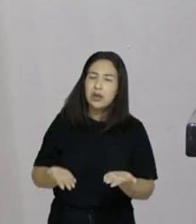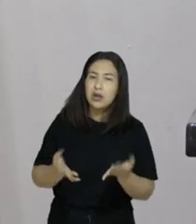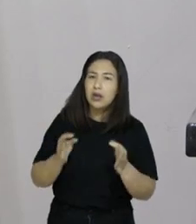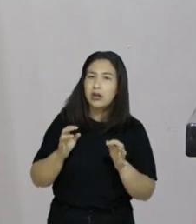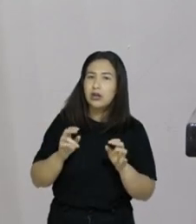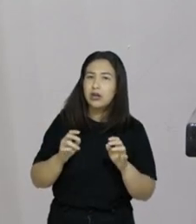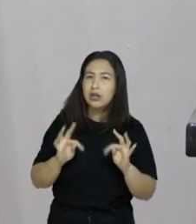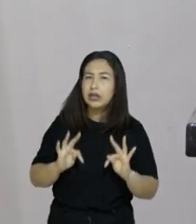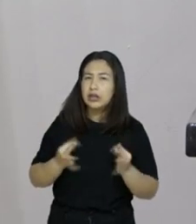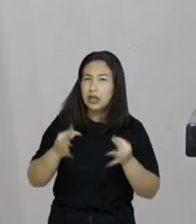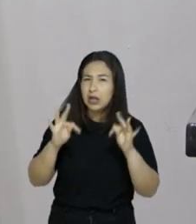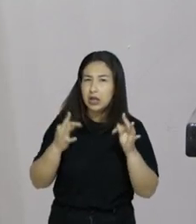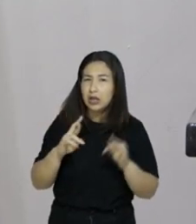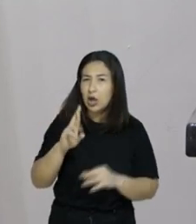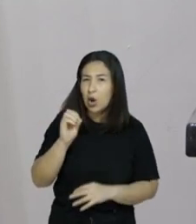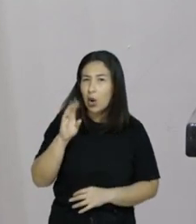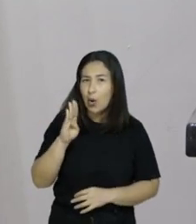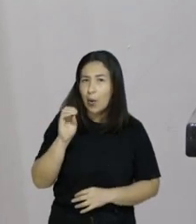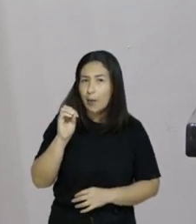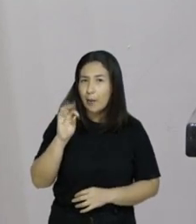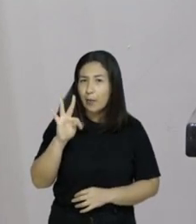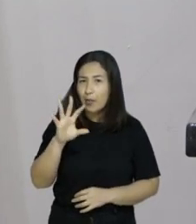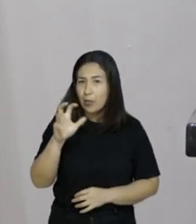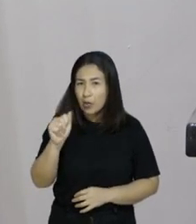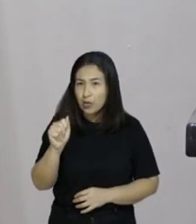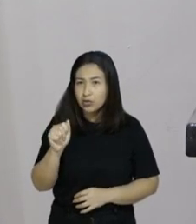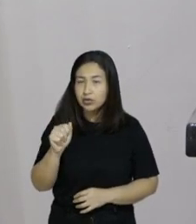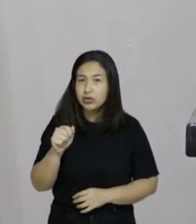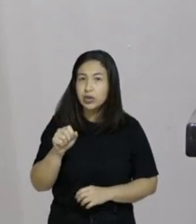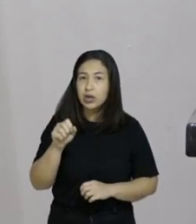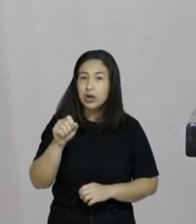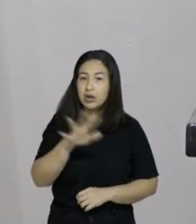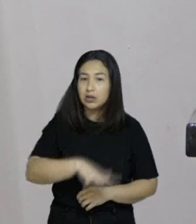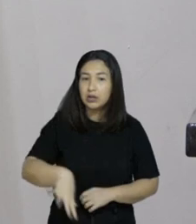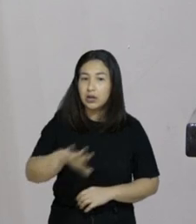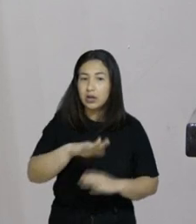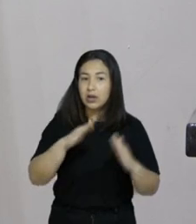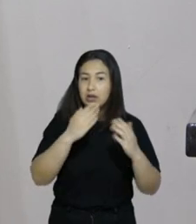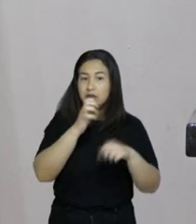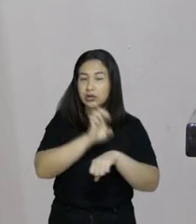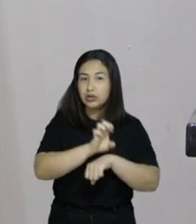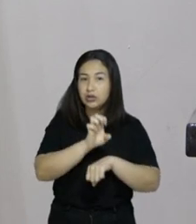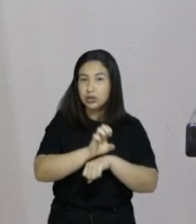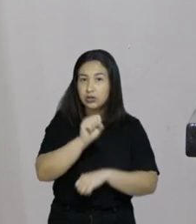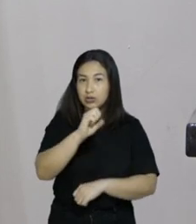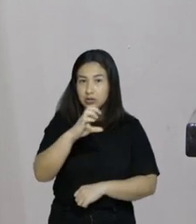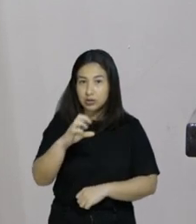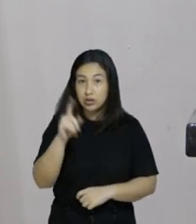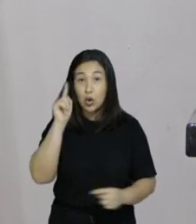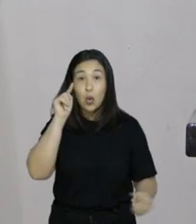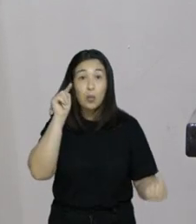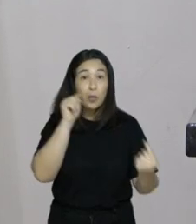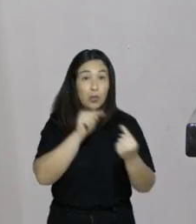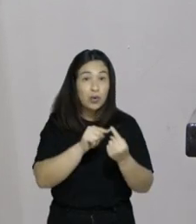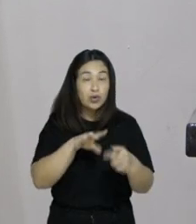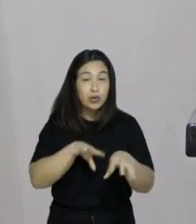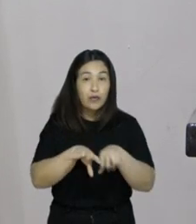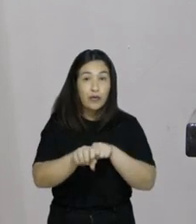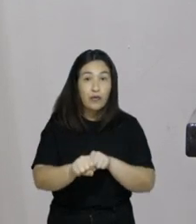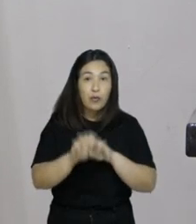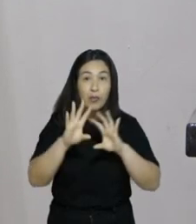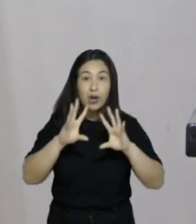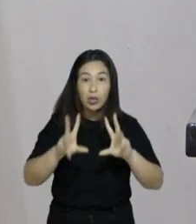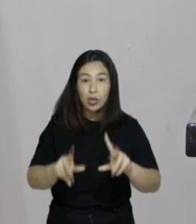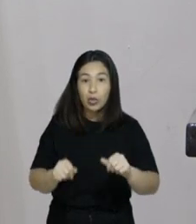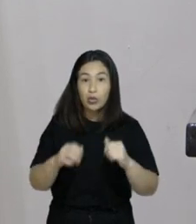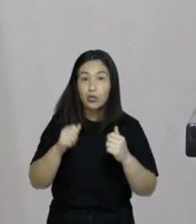grade curricular da Rede Estadual de Ensino em Santa Catarina não tem o objetivo de formar todos os